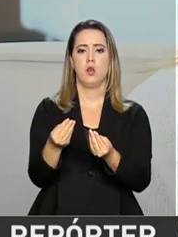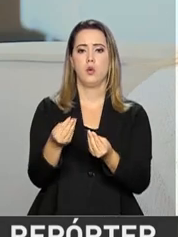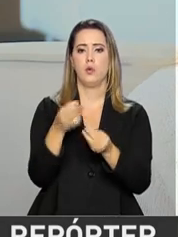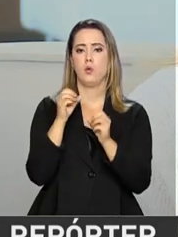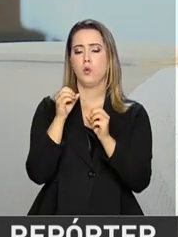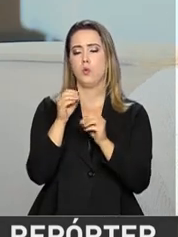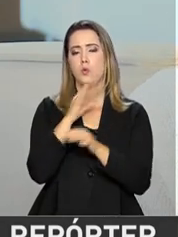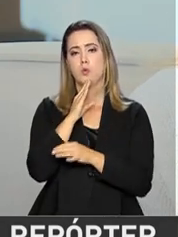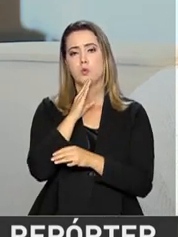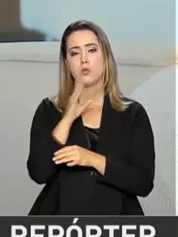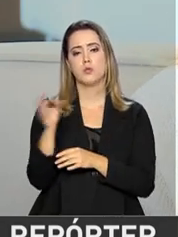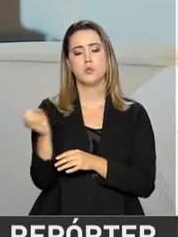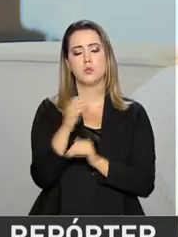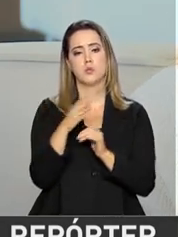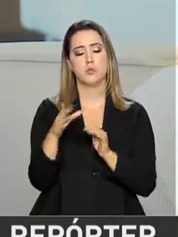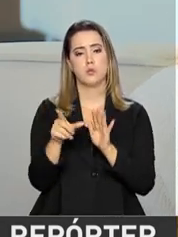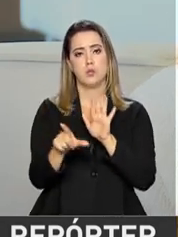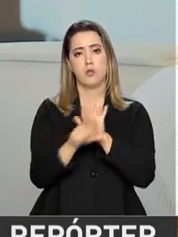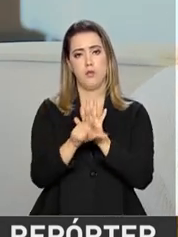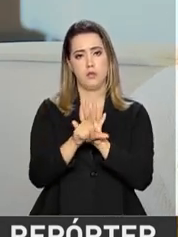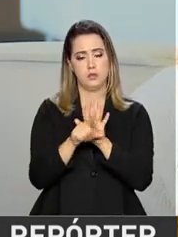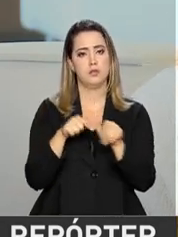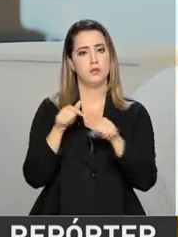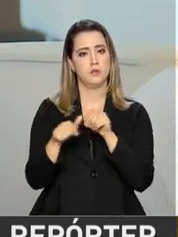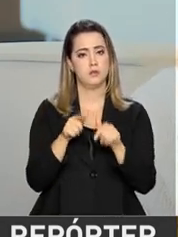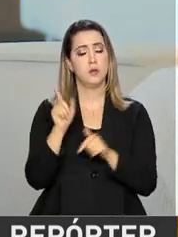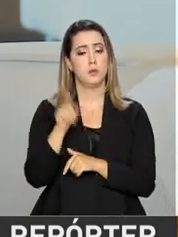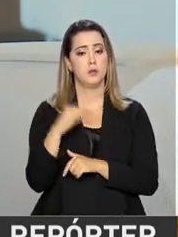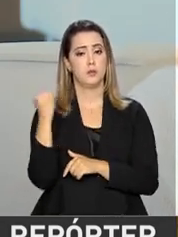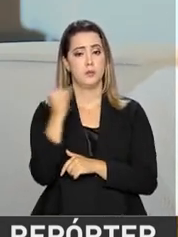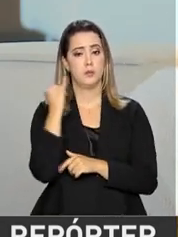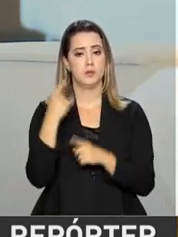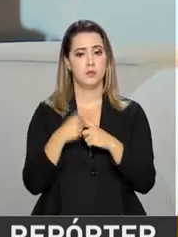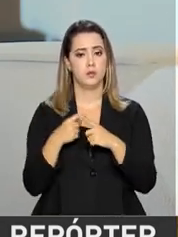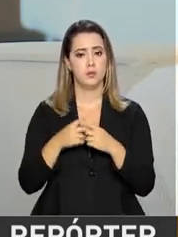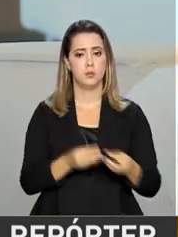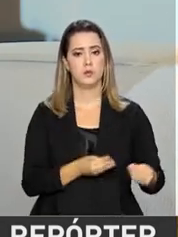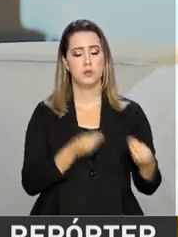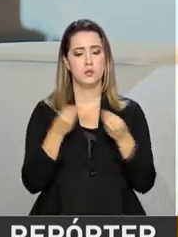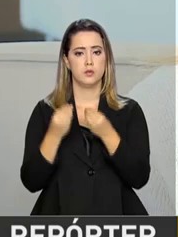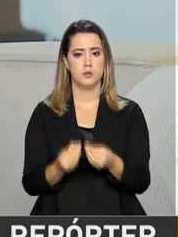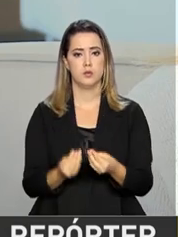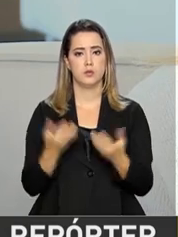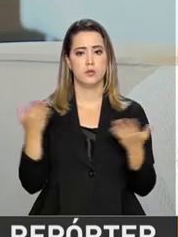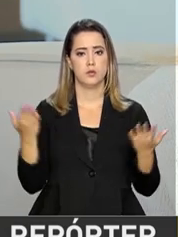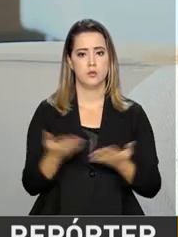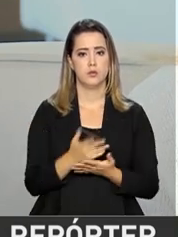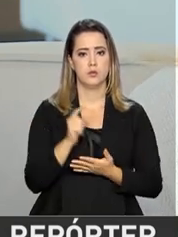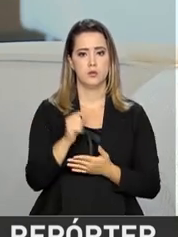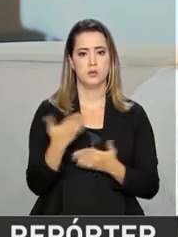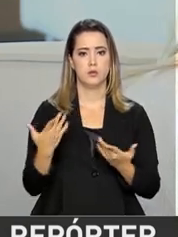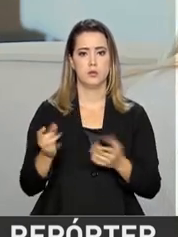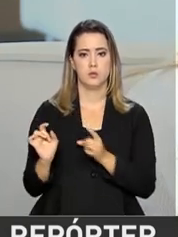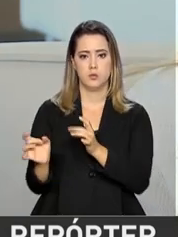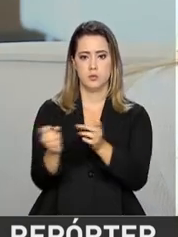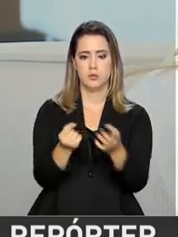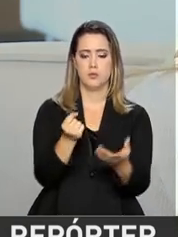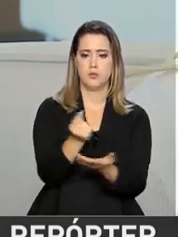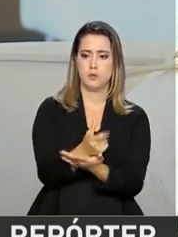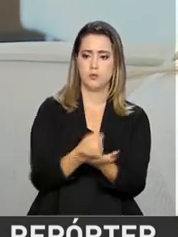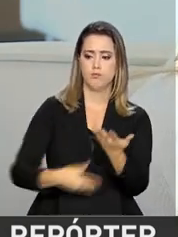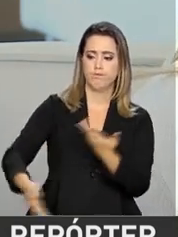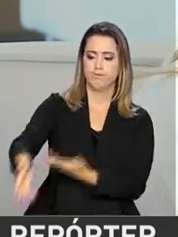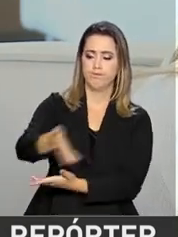e divulgar a lei da reforma trabalhista. Ela é muito importante porque traz para o comércio uma